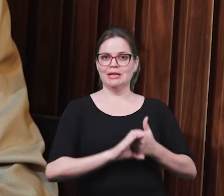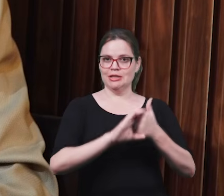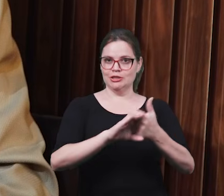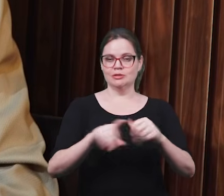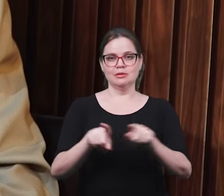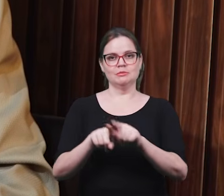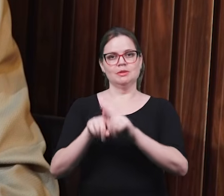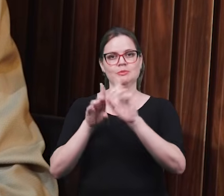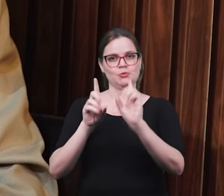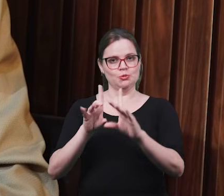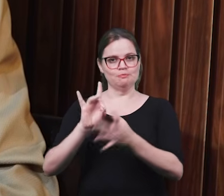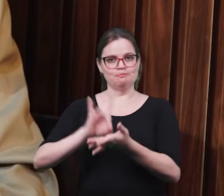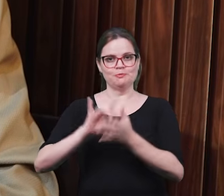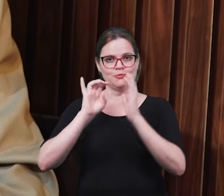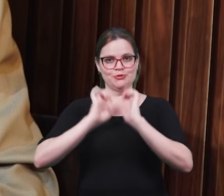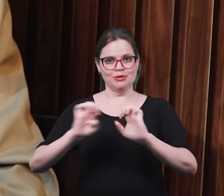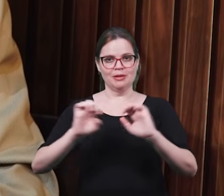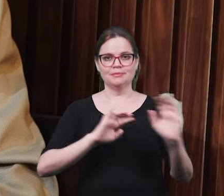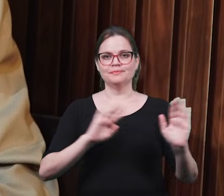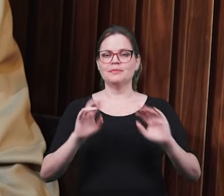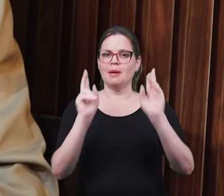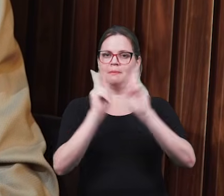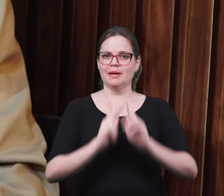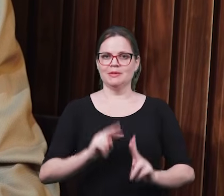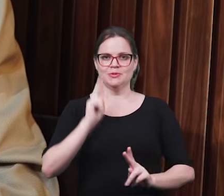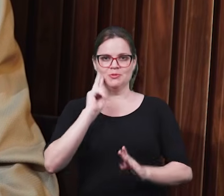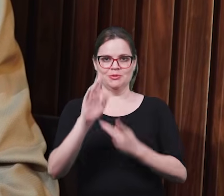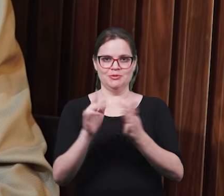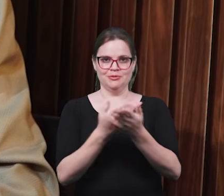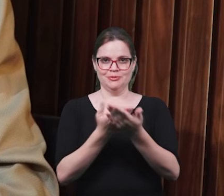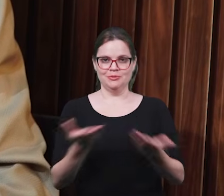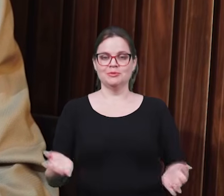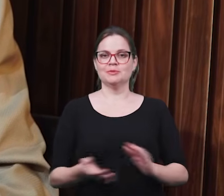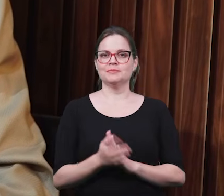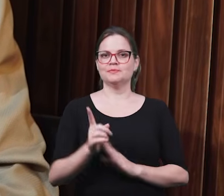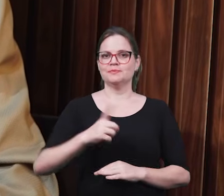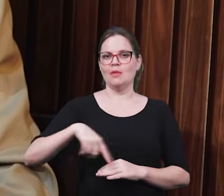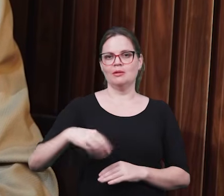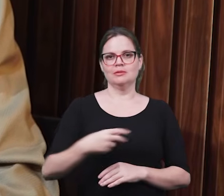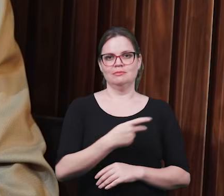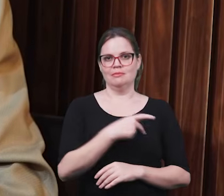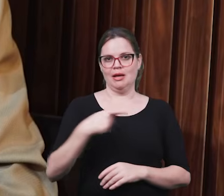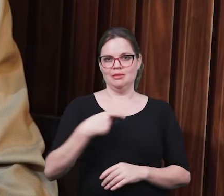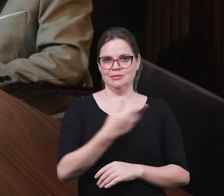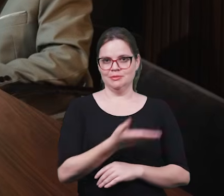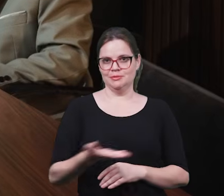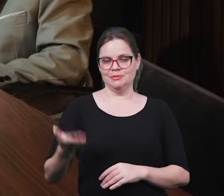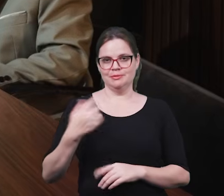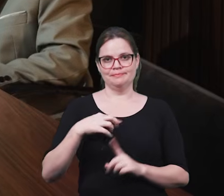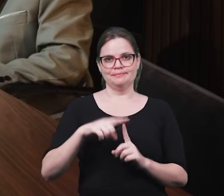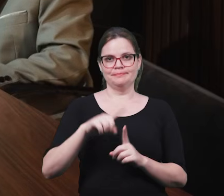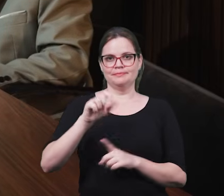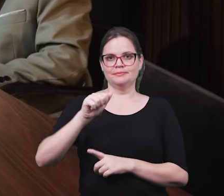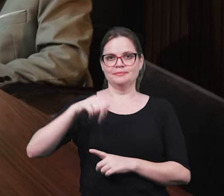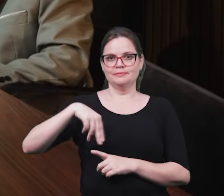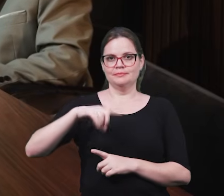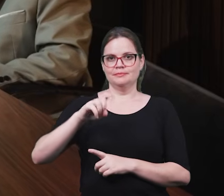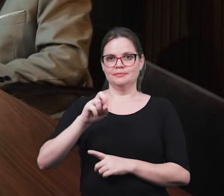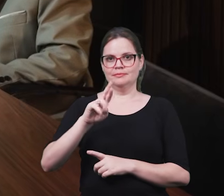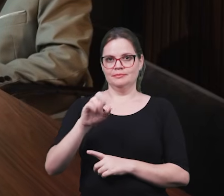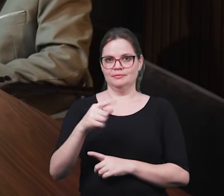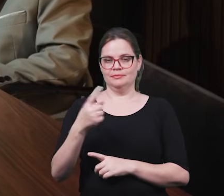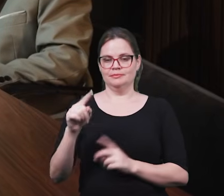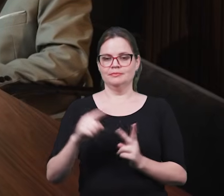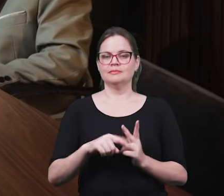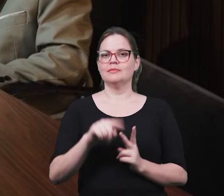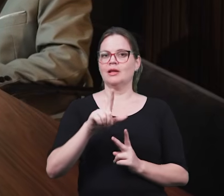Evangelho. Eu saúdo a todos com a paz do Senhor Jesus. Nós estamos aqui com os pastores, né? André. Amém. Pastor